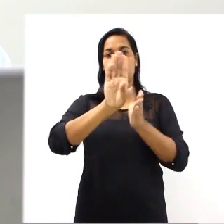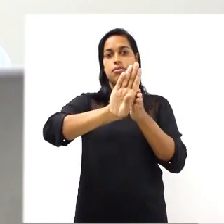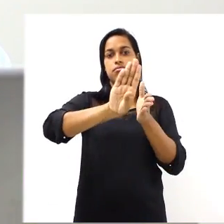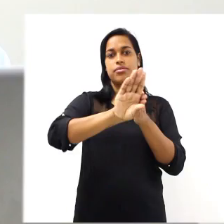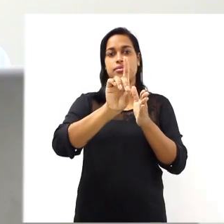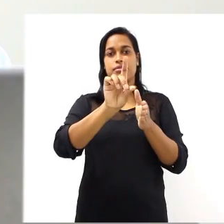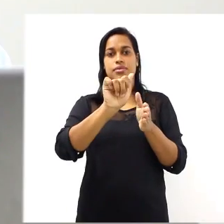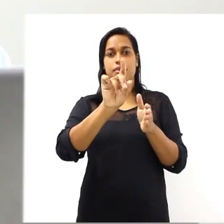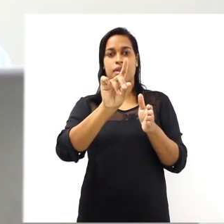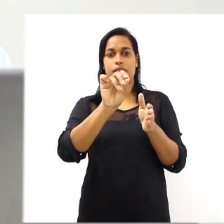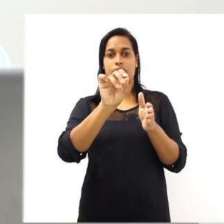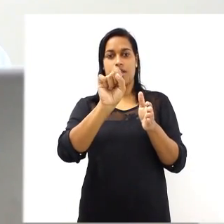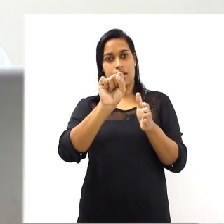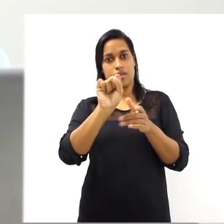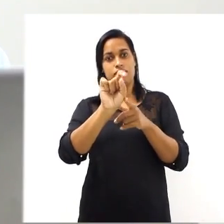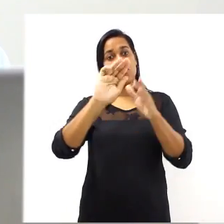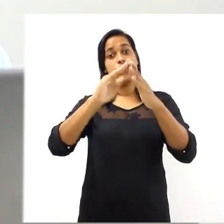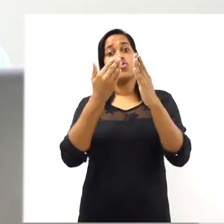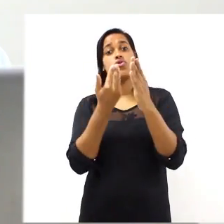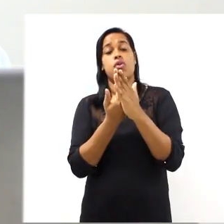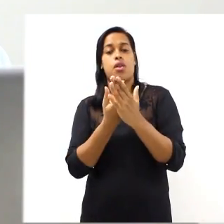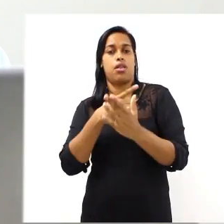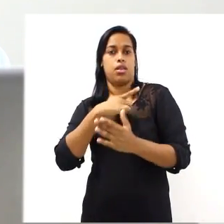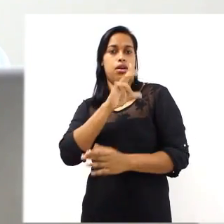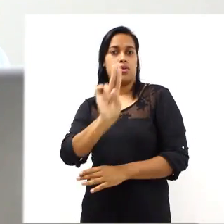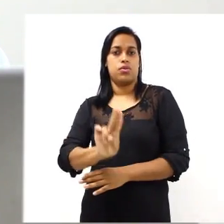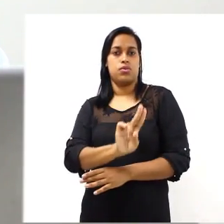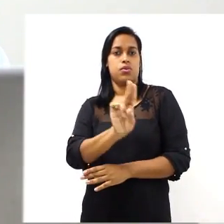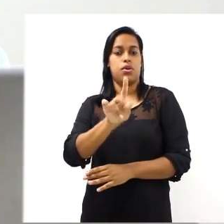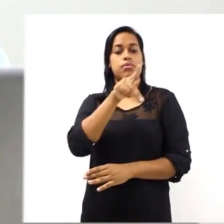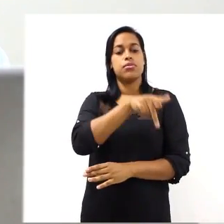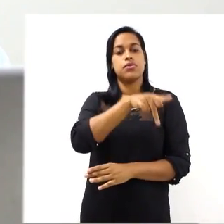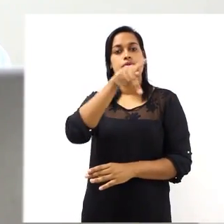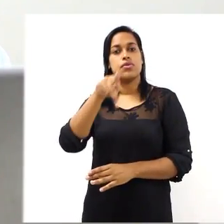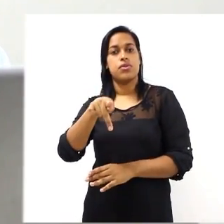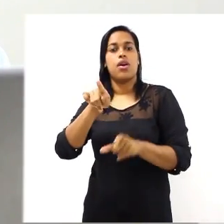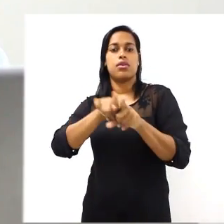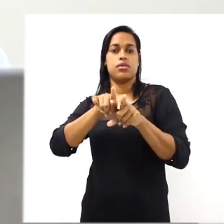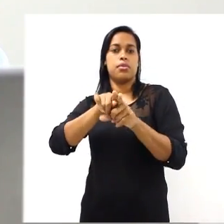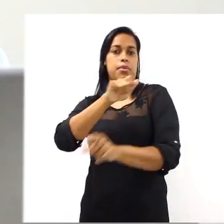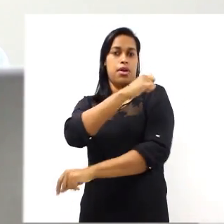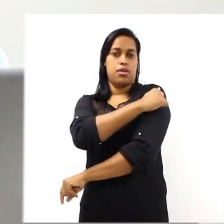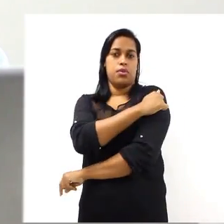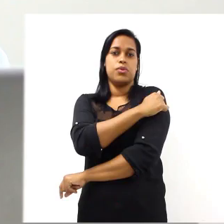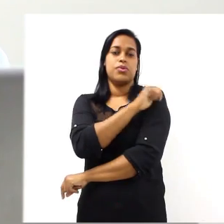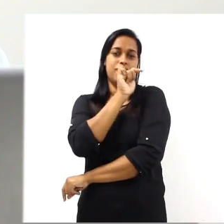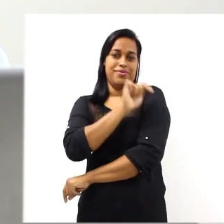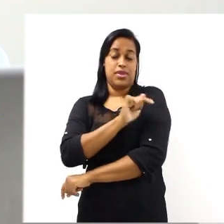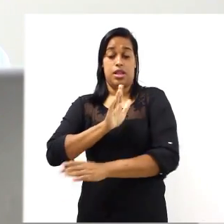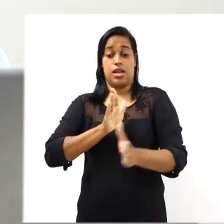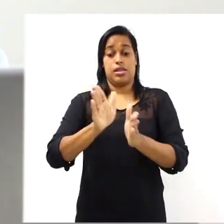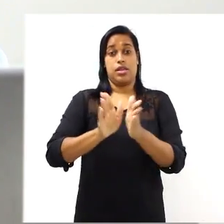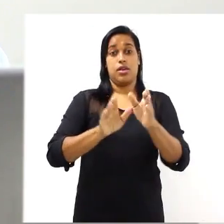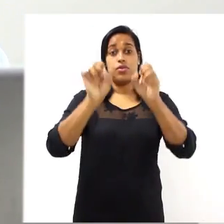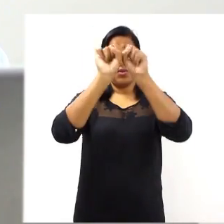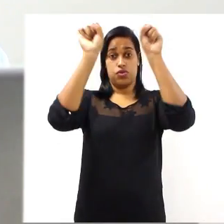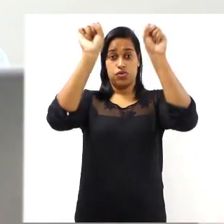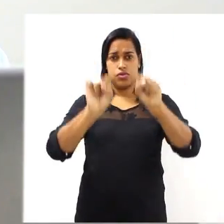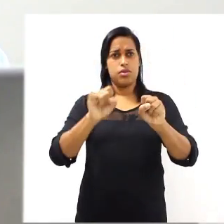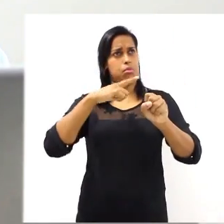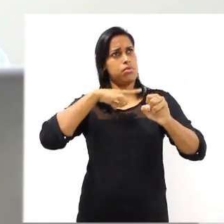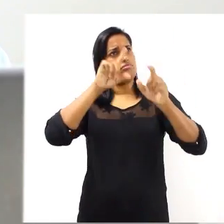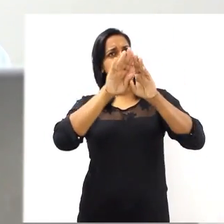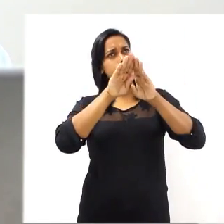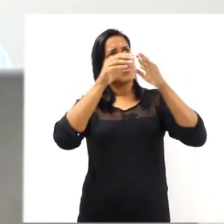numa escola, nós temos o usuário professor e o usuário aluno. Digamos que eles acessam um sistema que tem um banco de dados